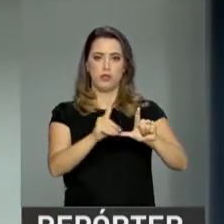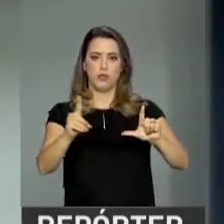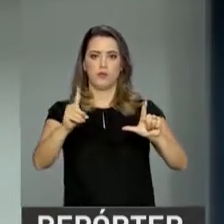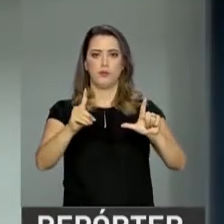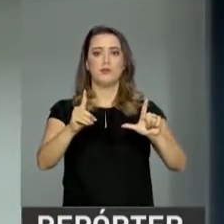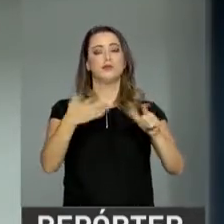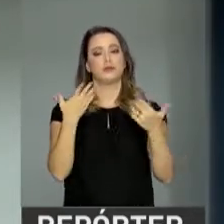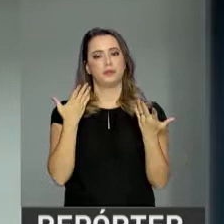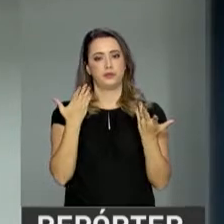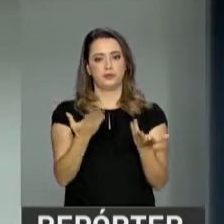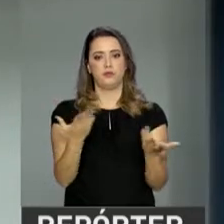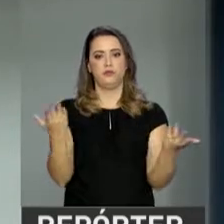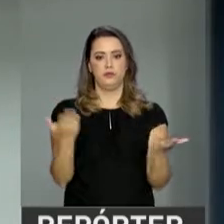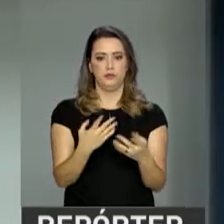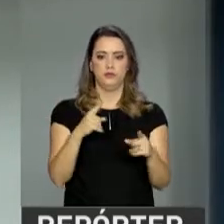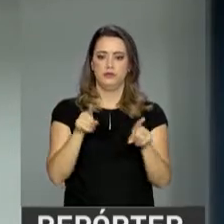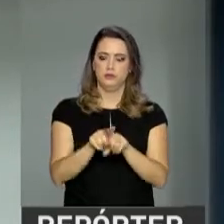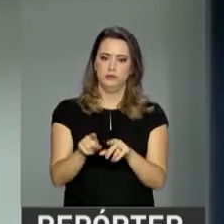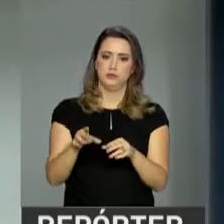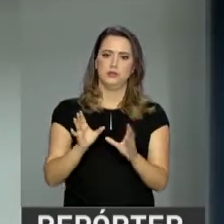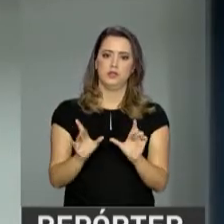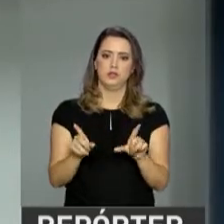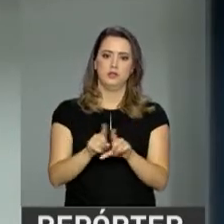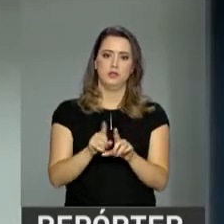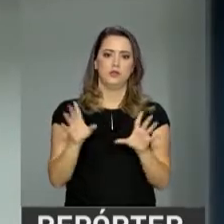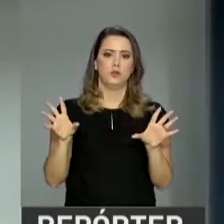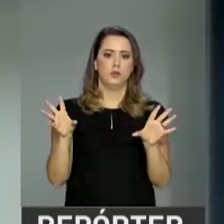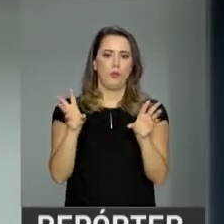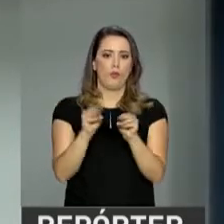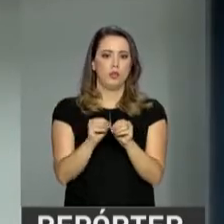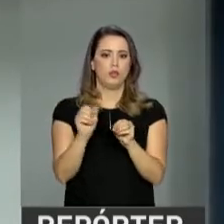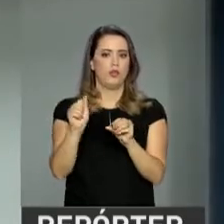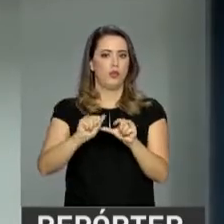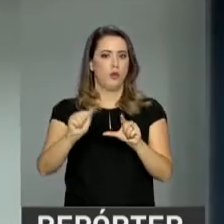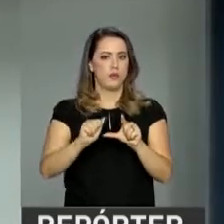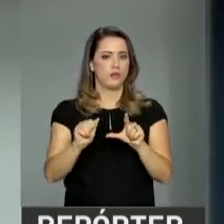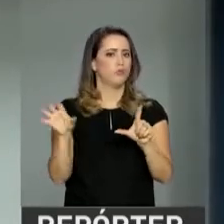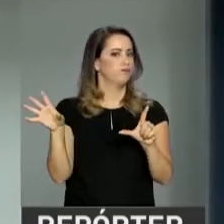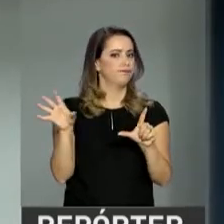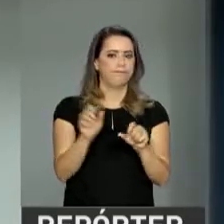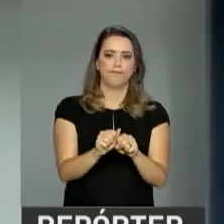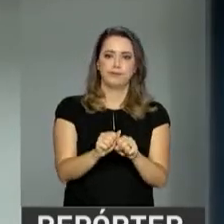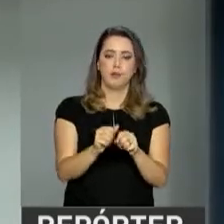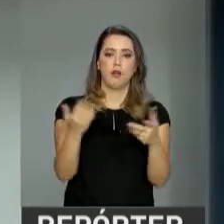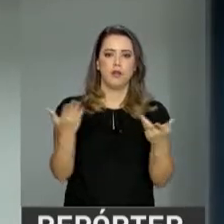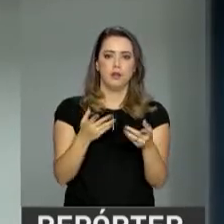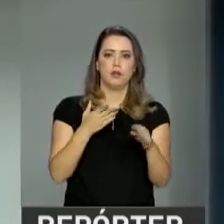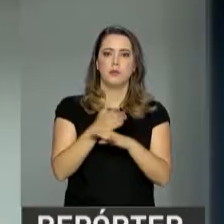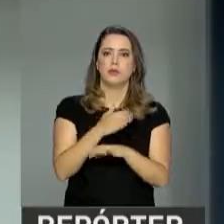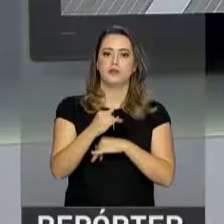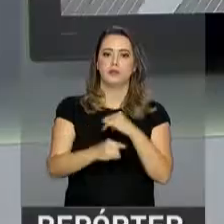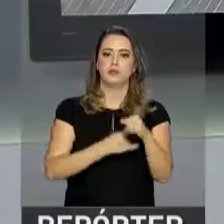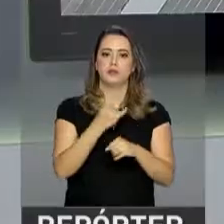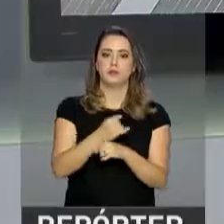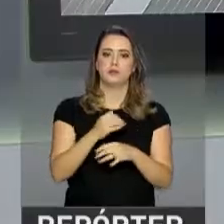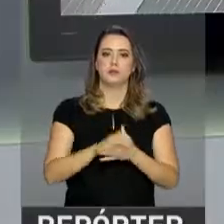Então, que atende tanto a questão do desligamento do sistema analógico quanto ao acesso à